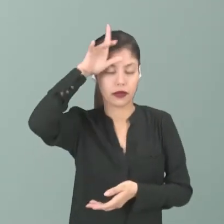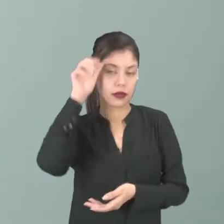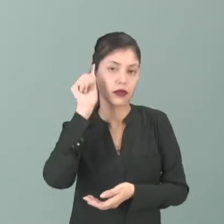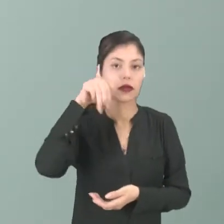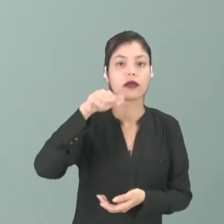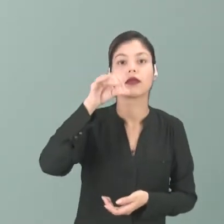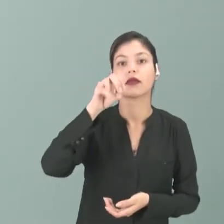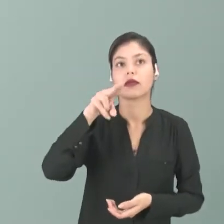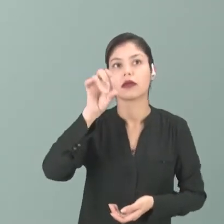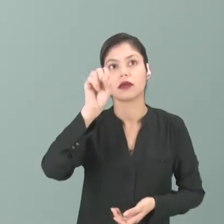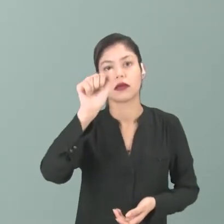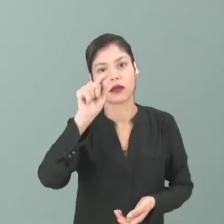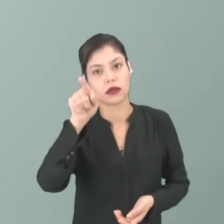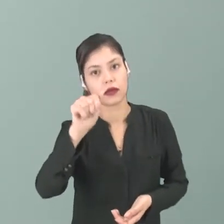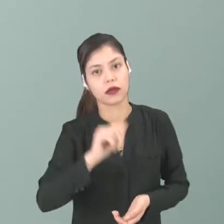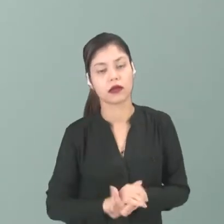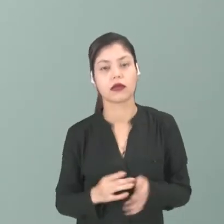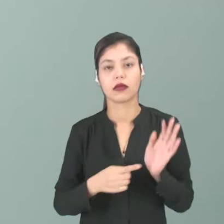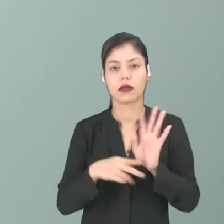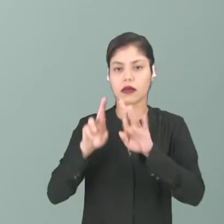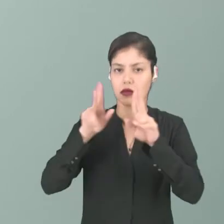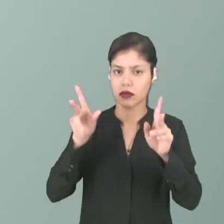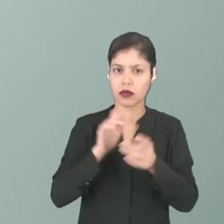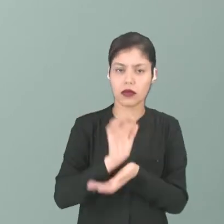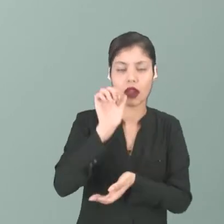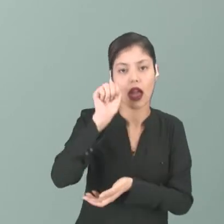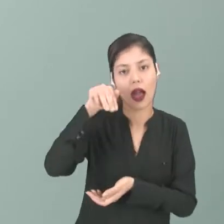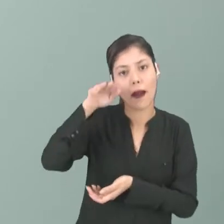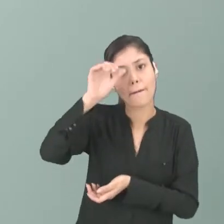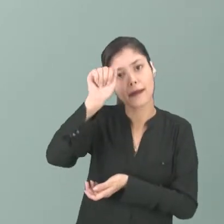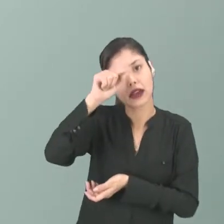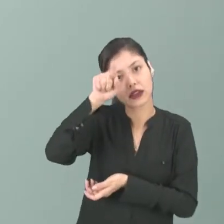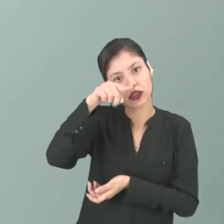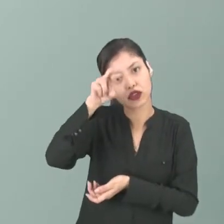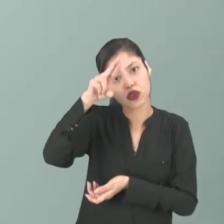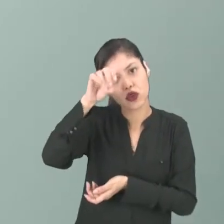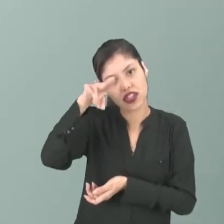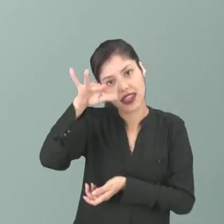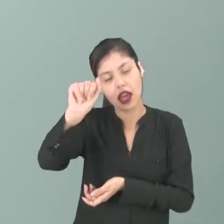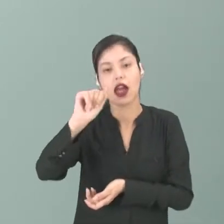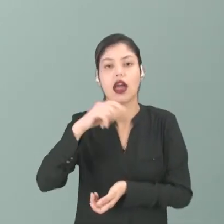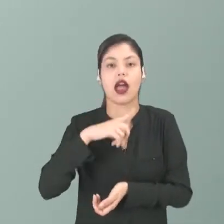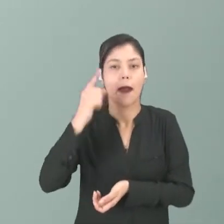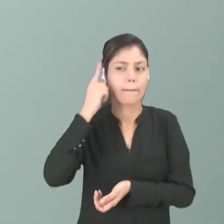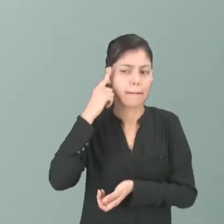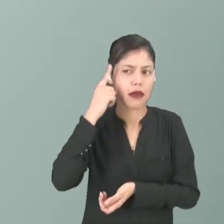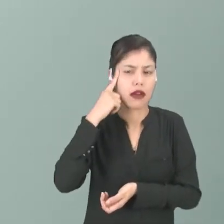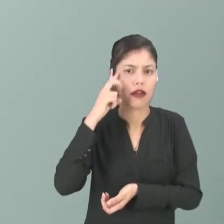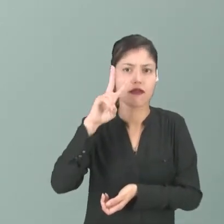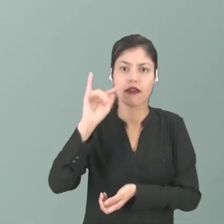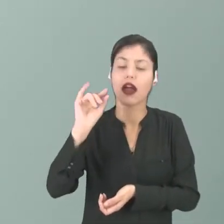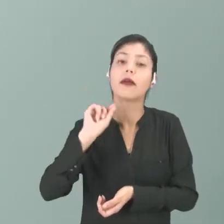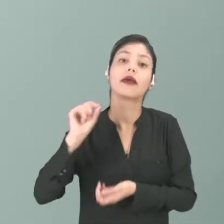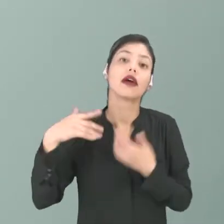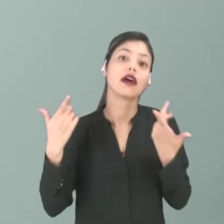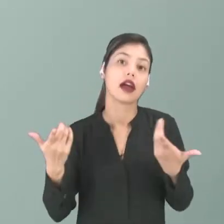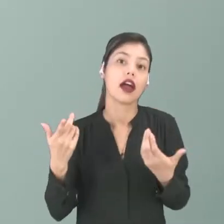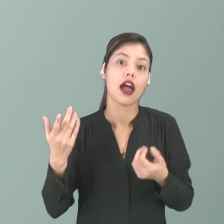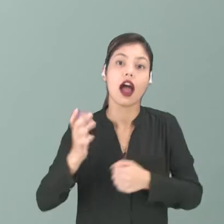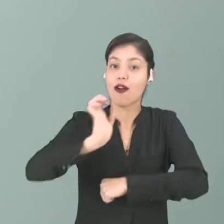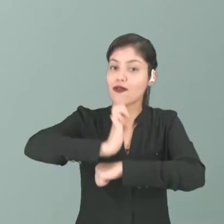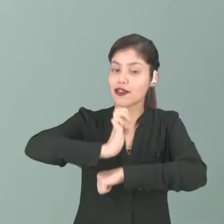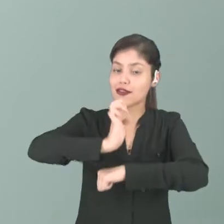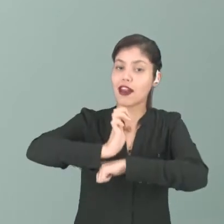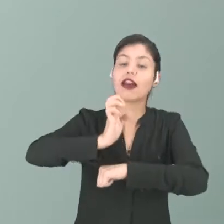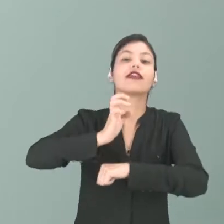para Amazonas, porque muitas vezes quando nós falamos, por exemplo, de Amazônia, a mente do aluno ele já volta diretamente ao estado